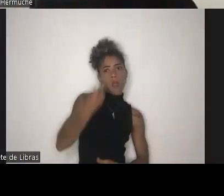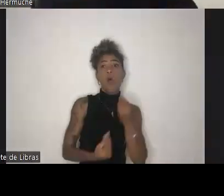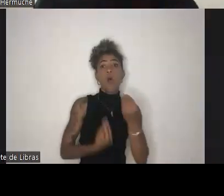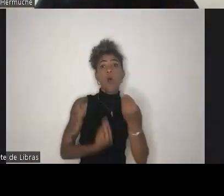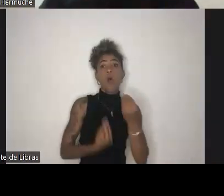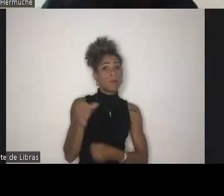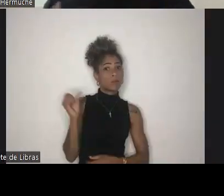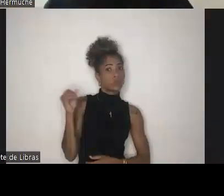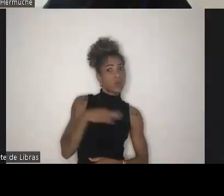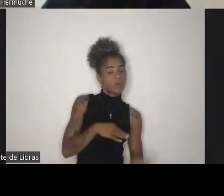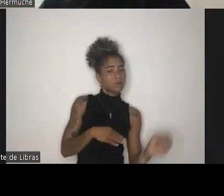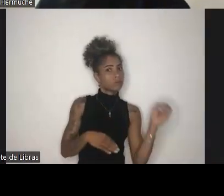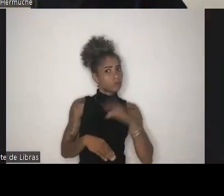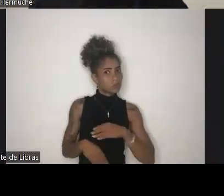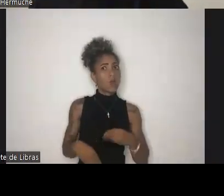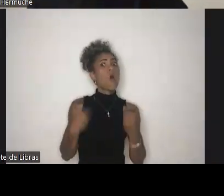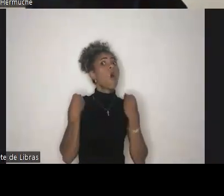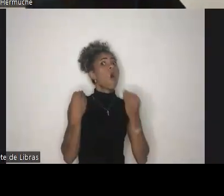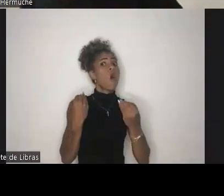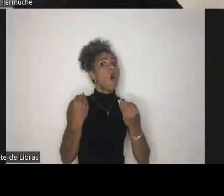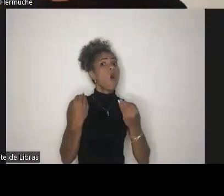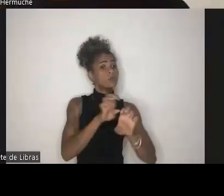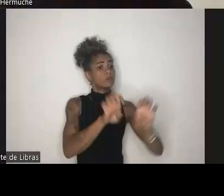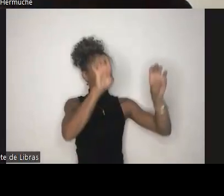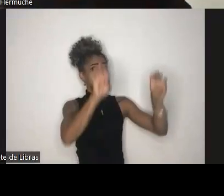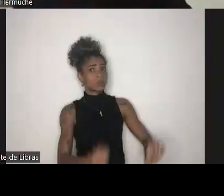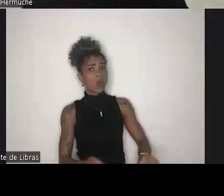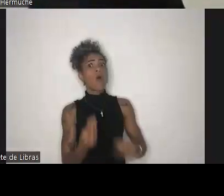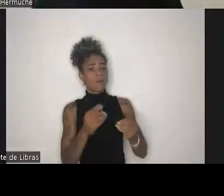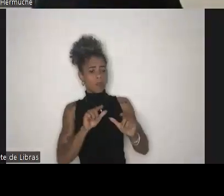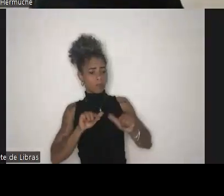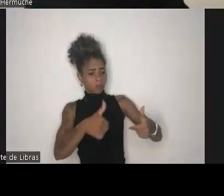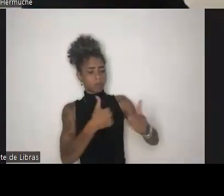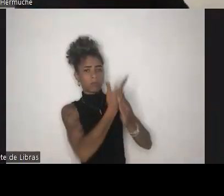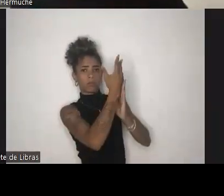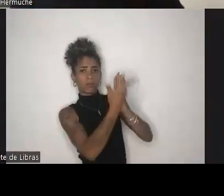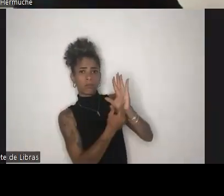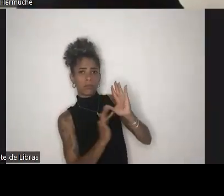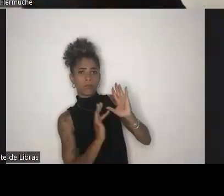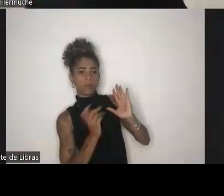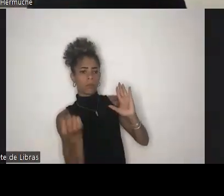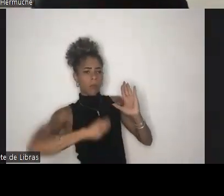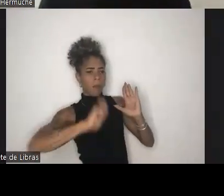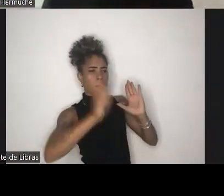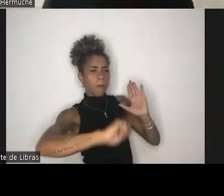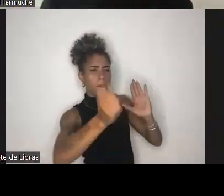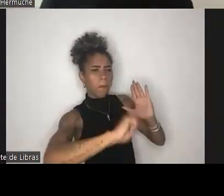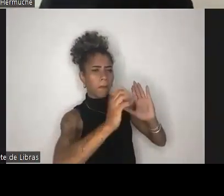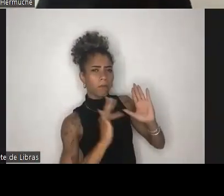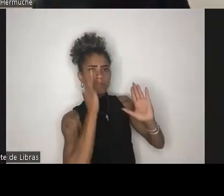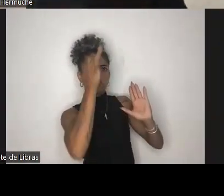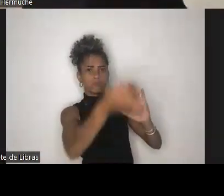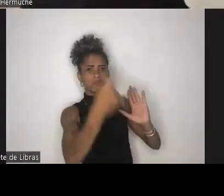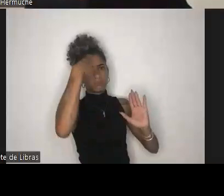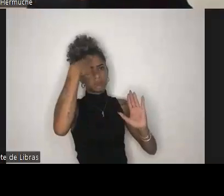inovação Como que essa inovação é estruturada e como ela pode desenhar futuros possíveis dentro de uma condição